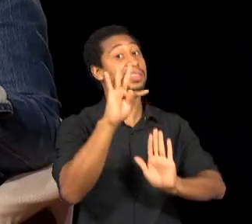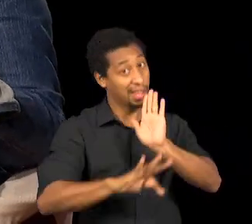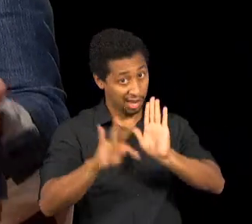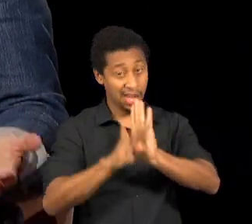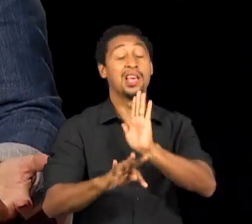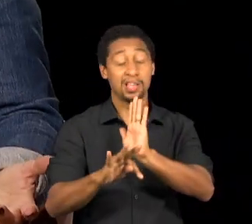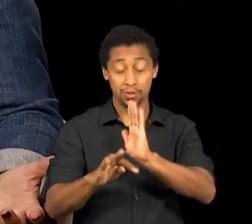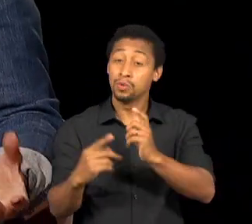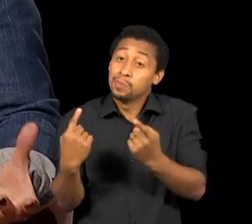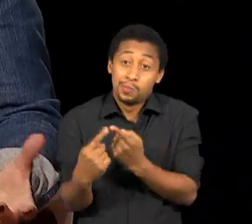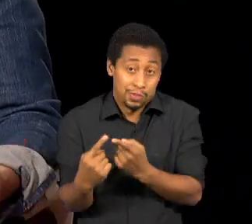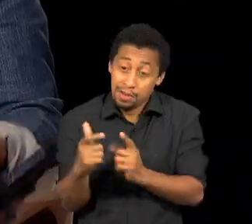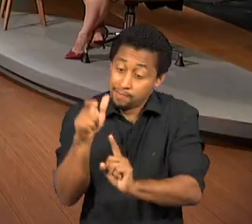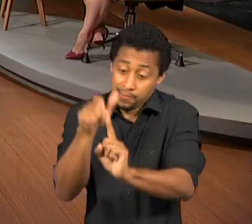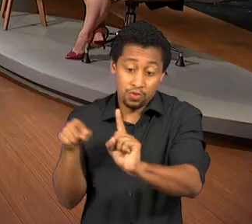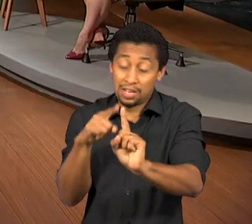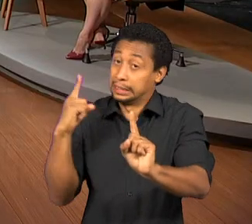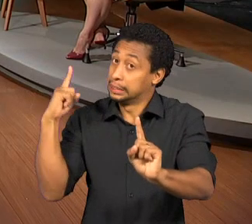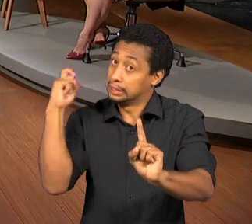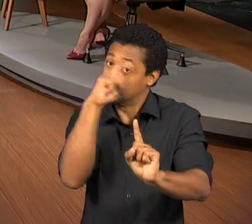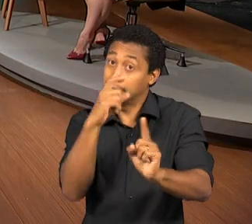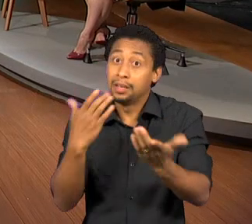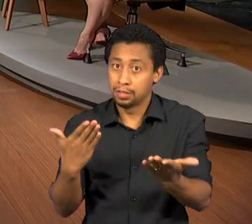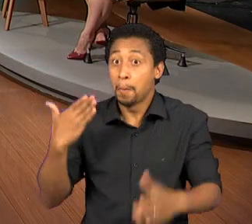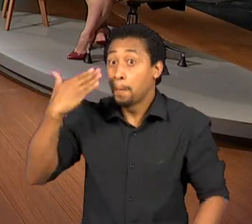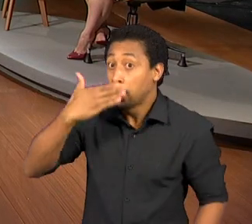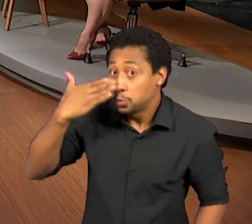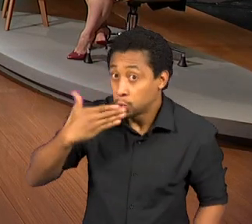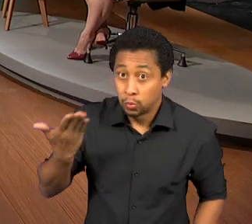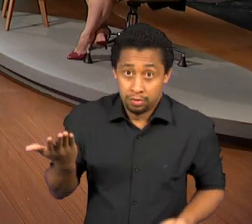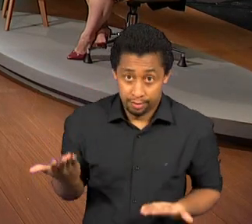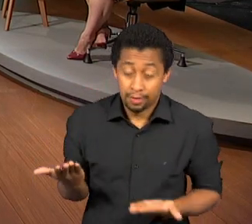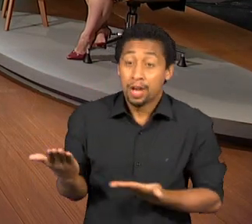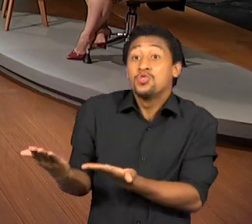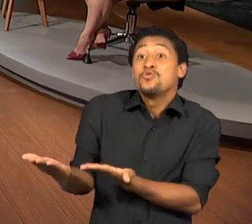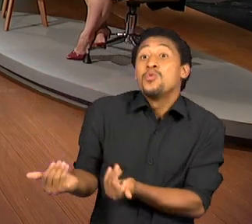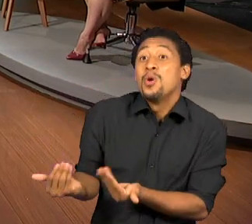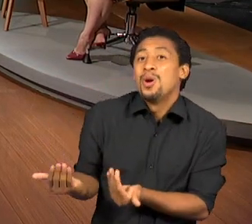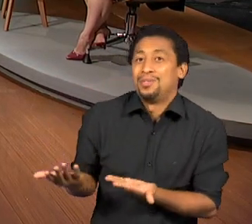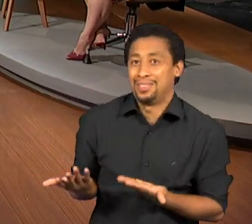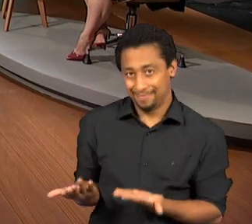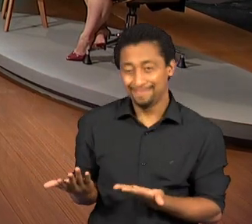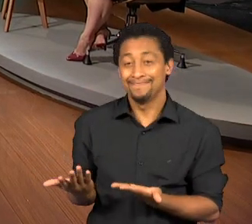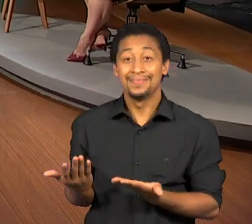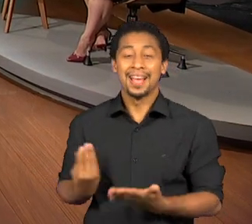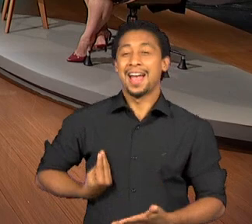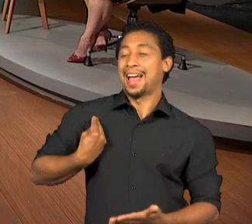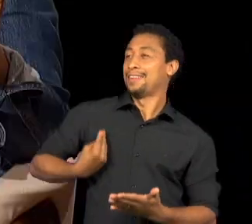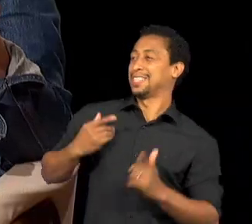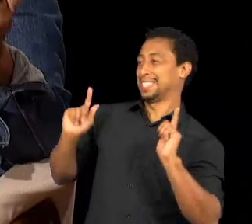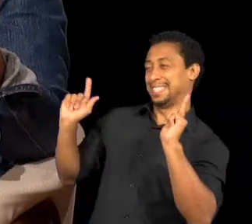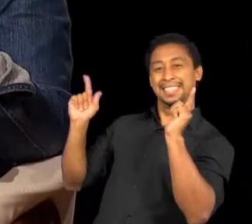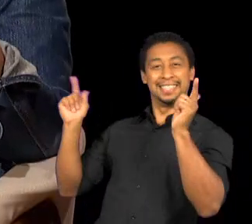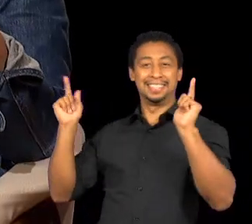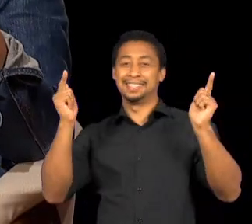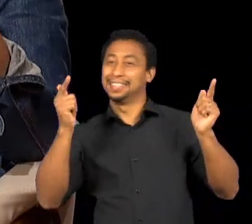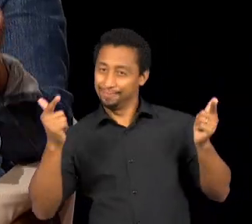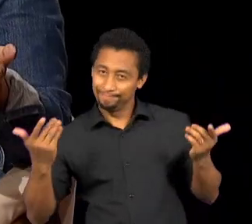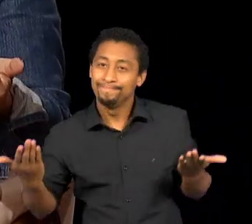personagem difícil, né? Uma prostituta jovem que estava vivendo aquela